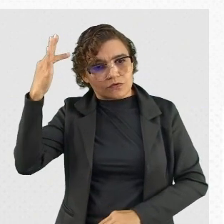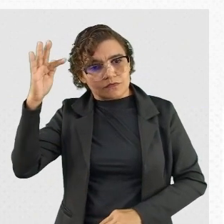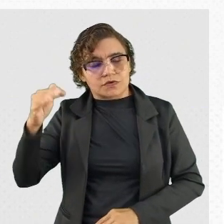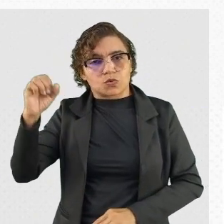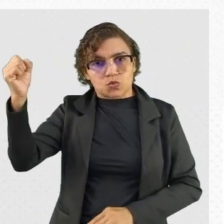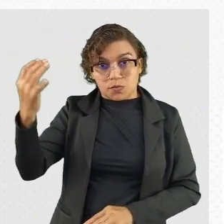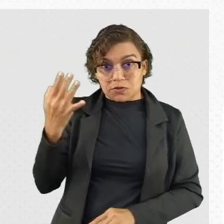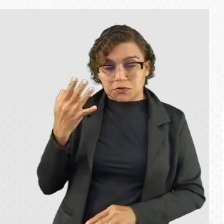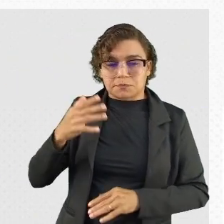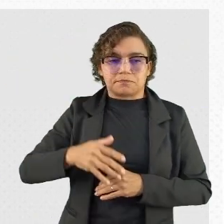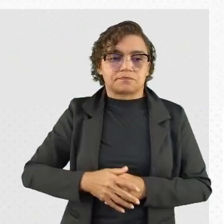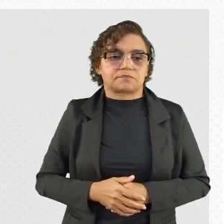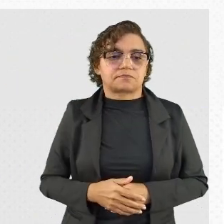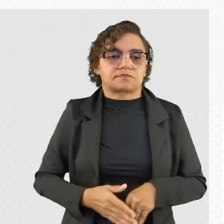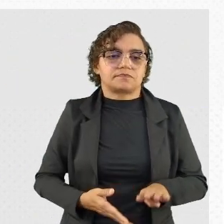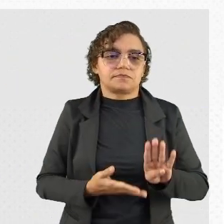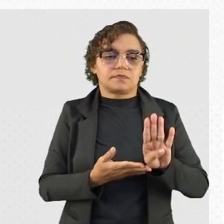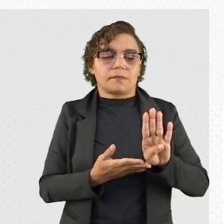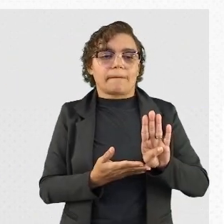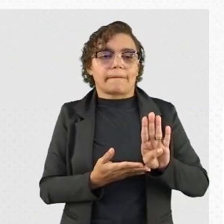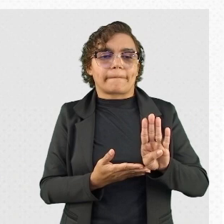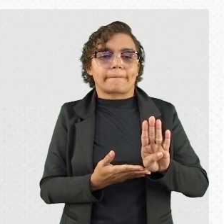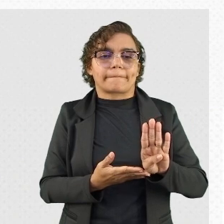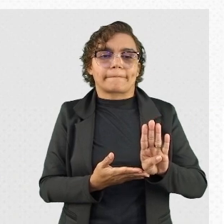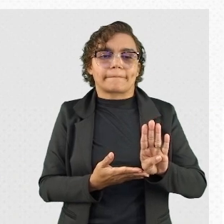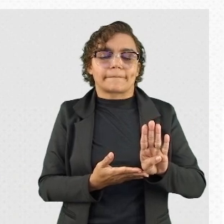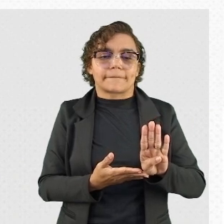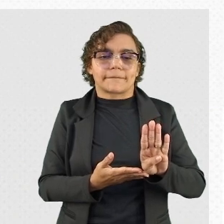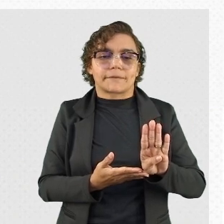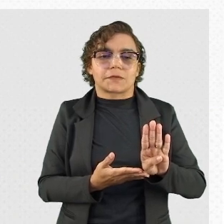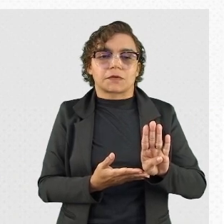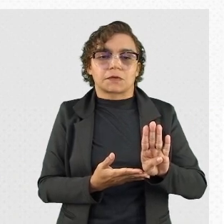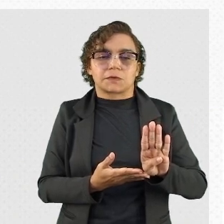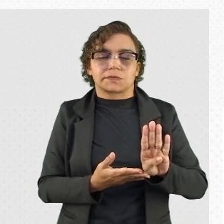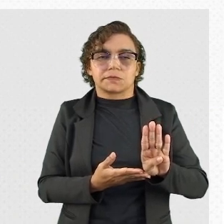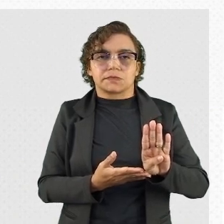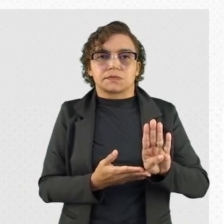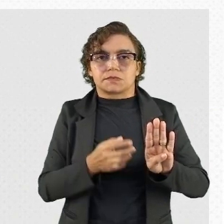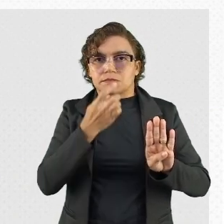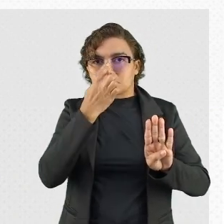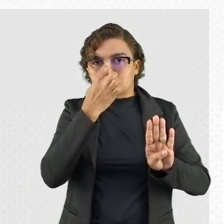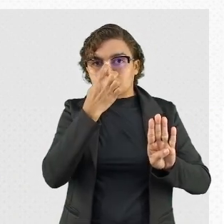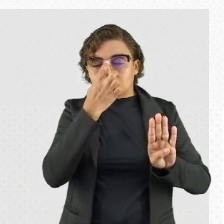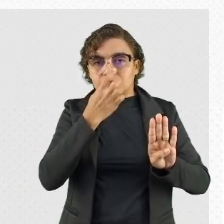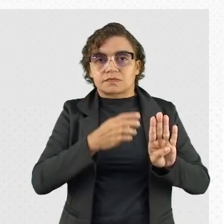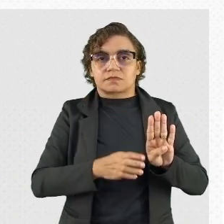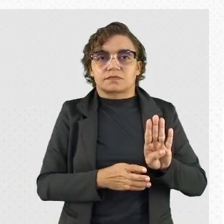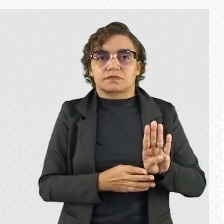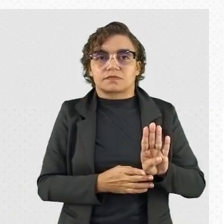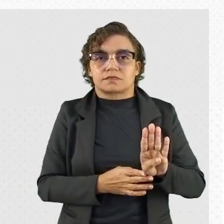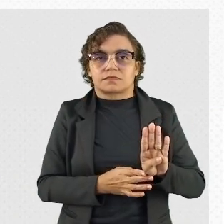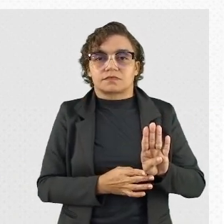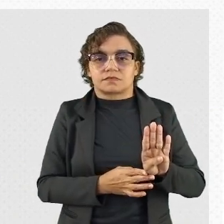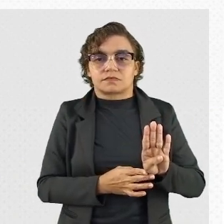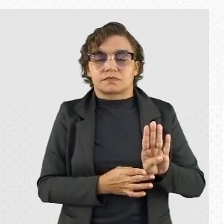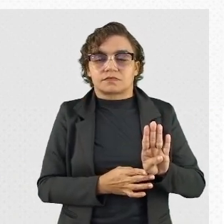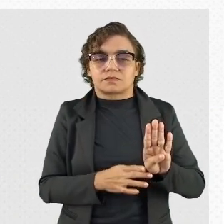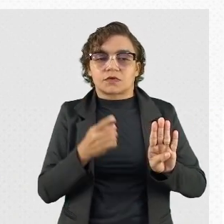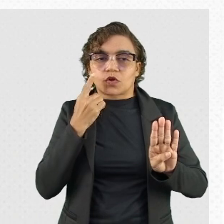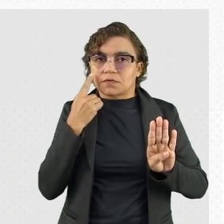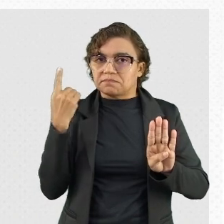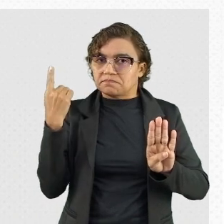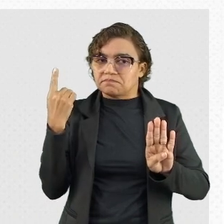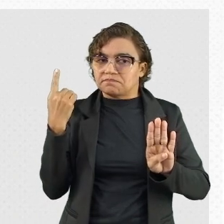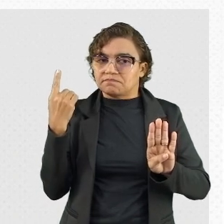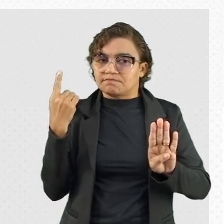iluminismo. Letra B. A aceitação do dogmatismo católico e da igreja e da escolástica